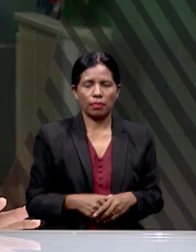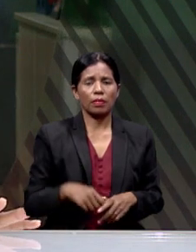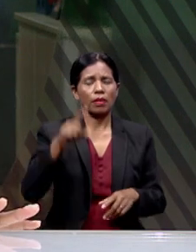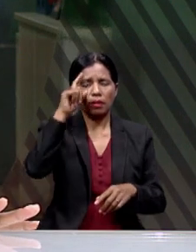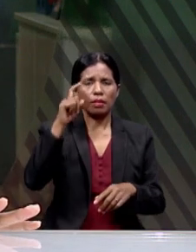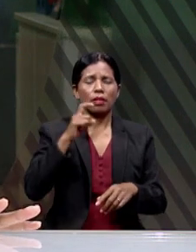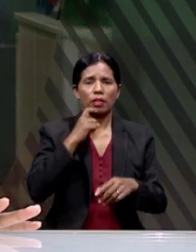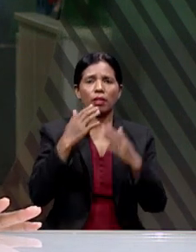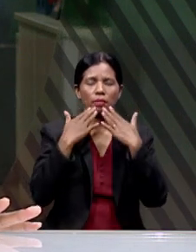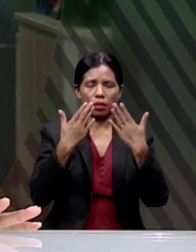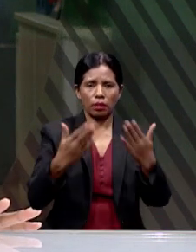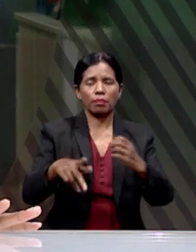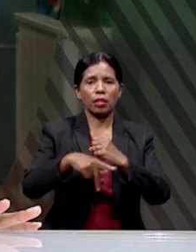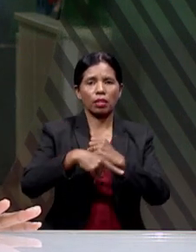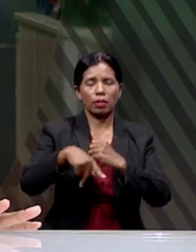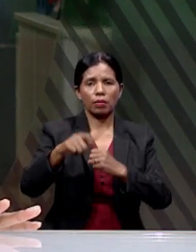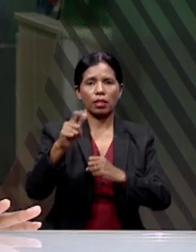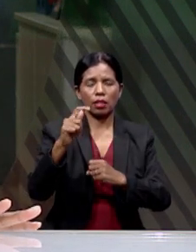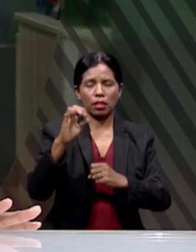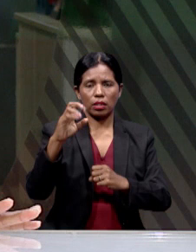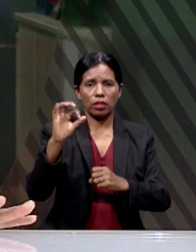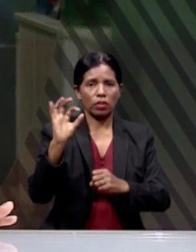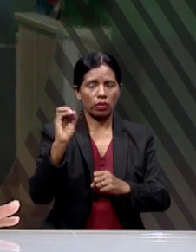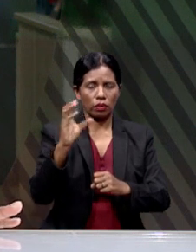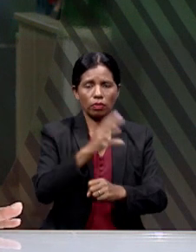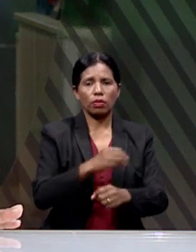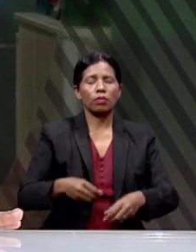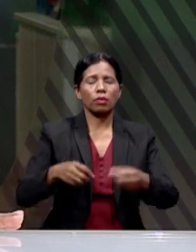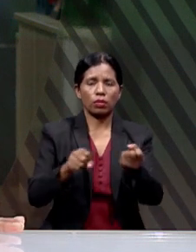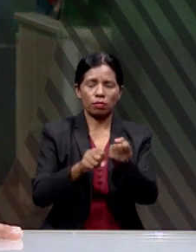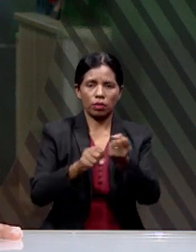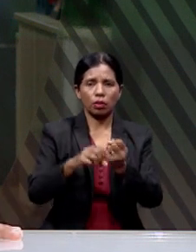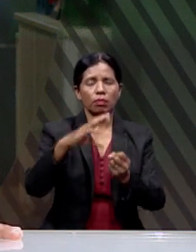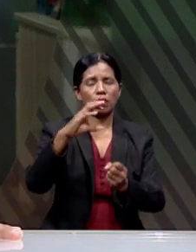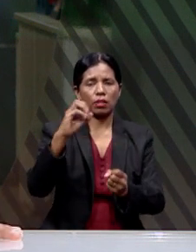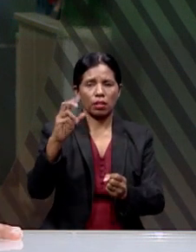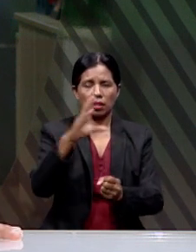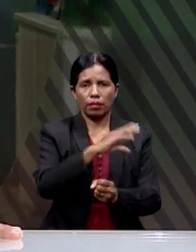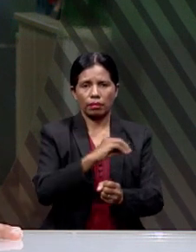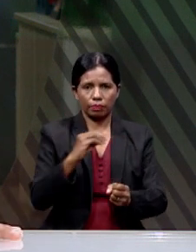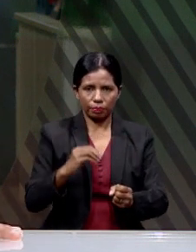la China no Guzmán agradece a Pati Ford, también fue un apoyo para hacer la elección parlamentar.